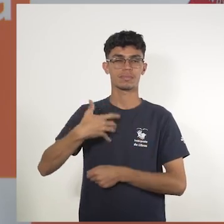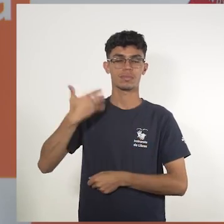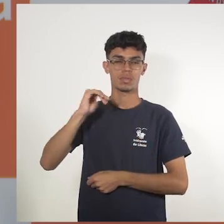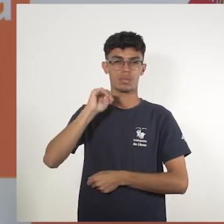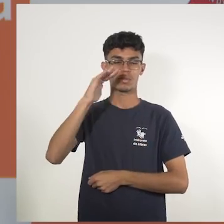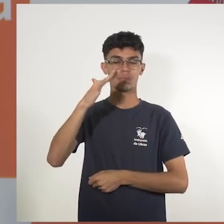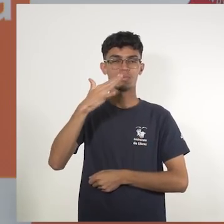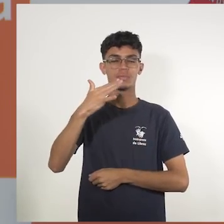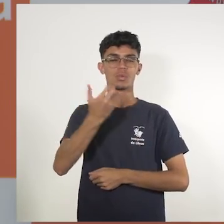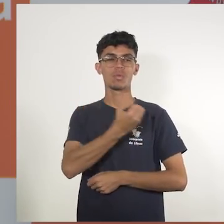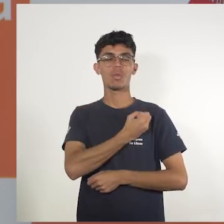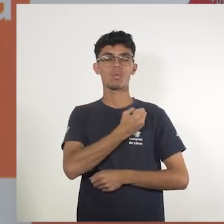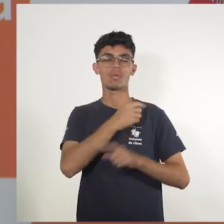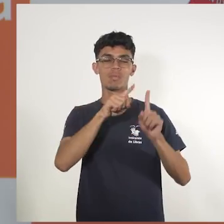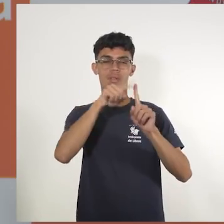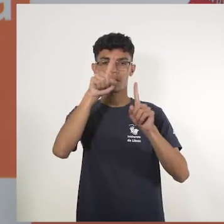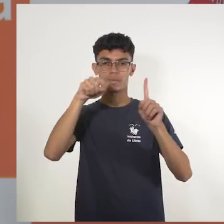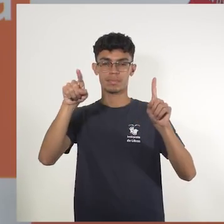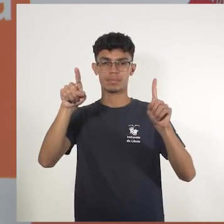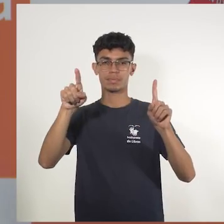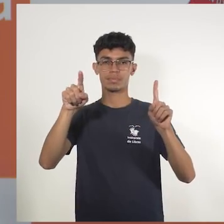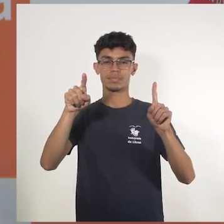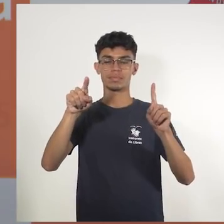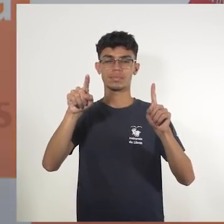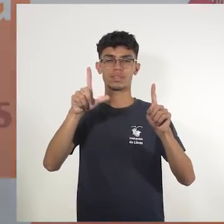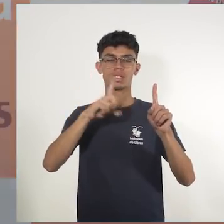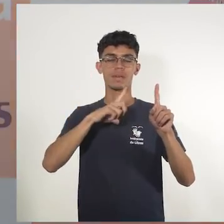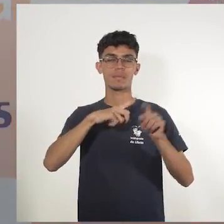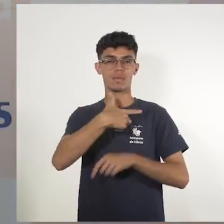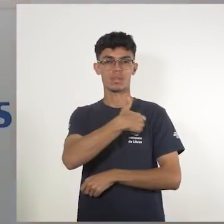pode ser atribuído a essa queda?